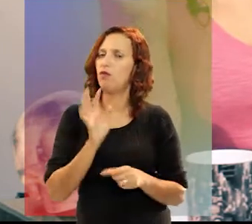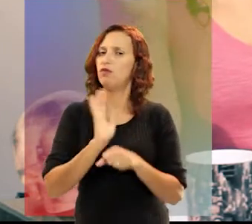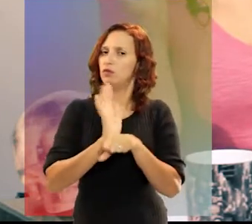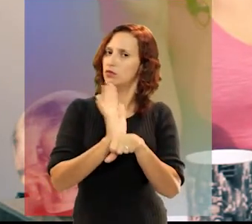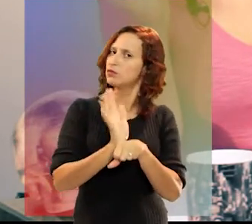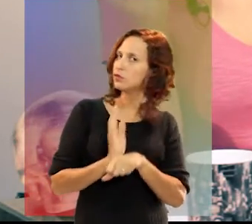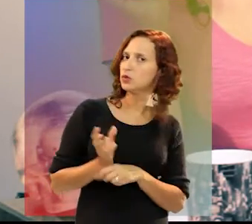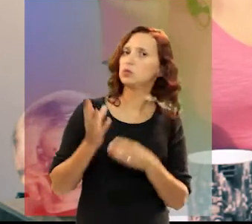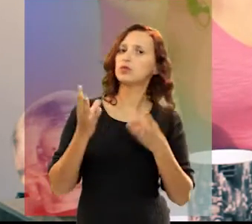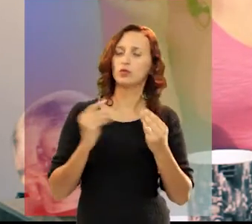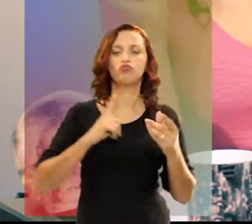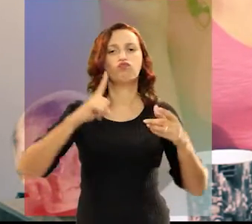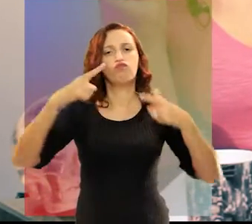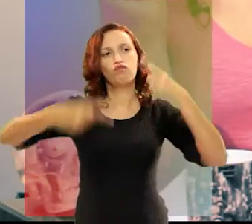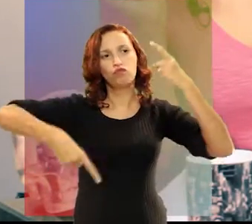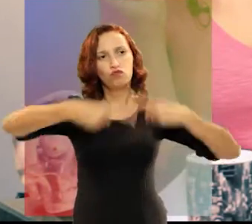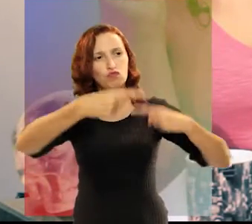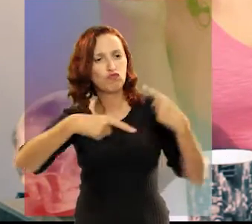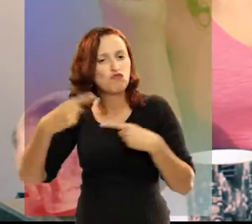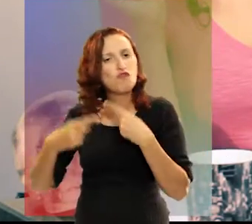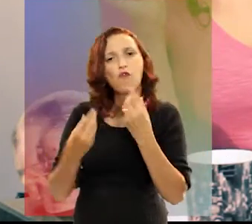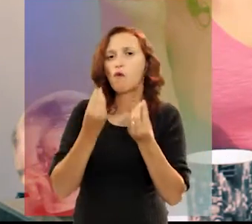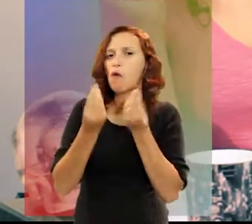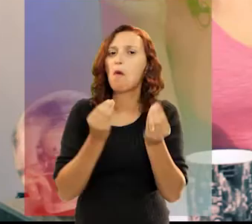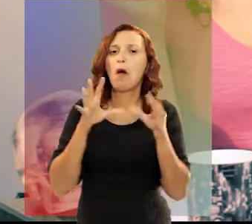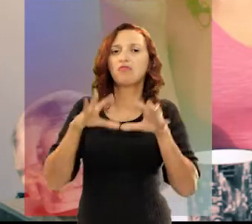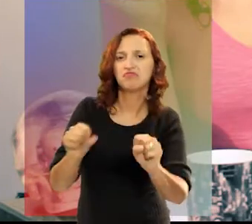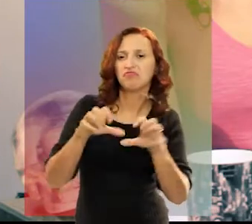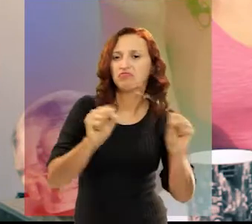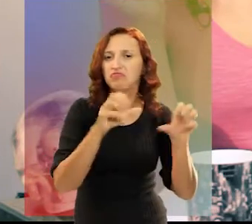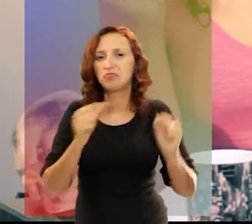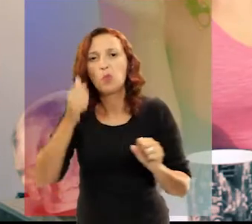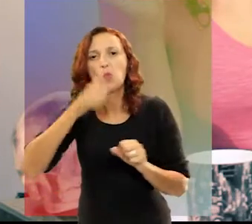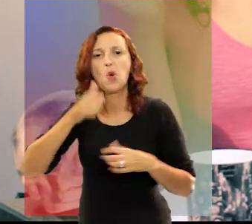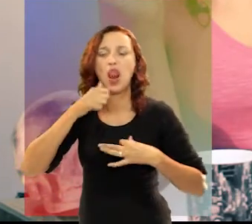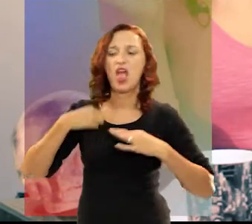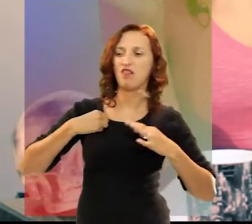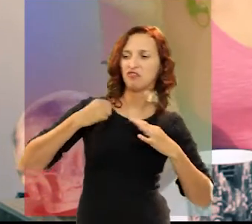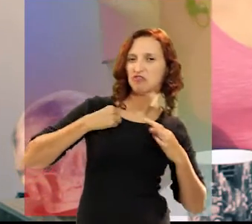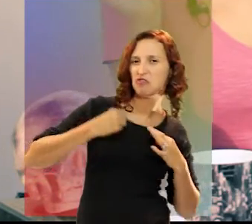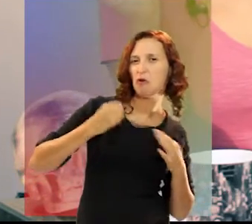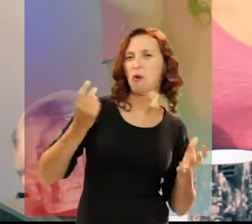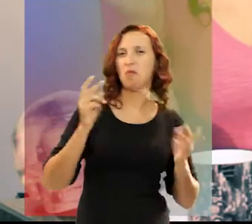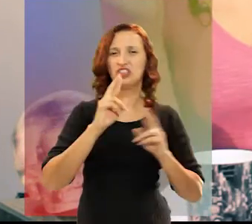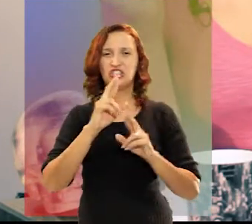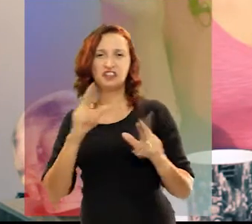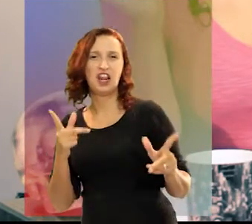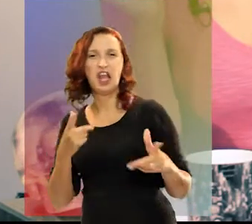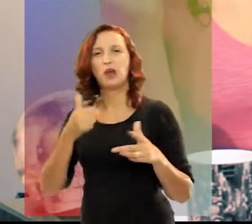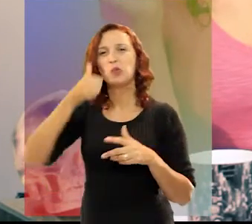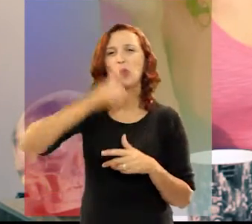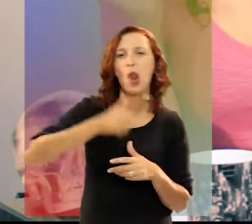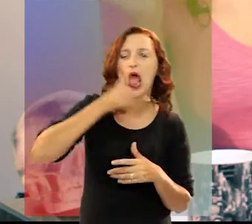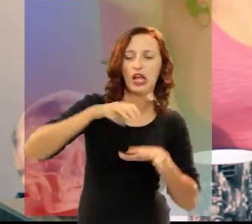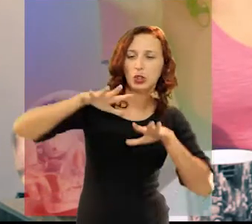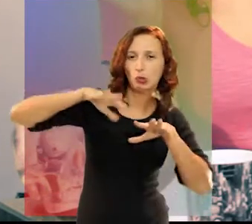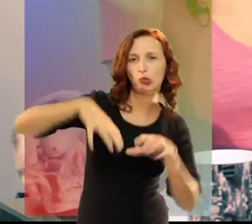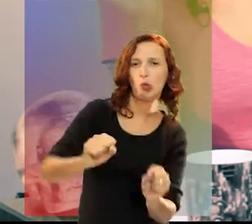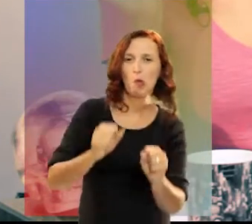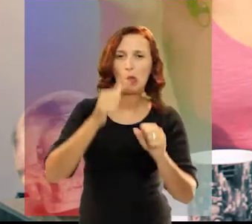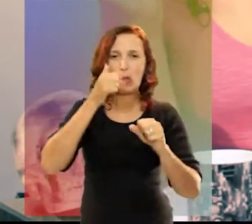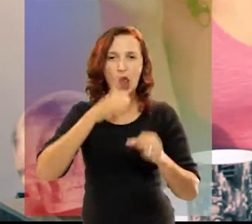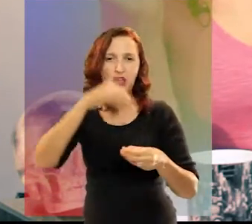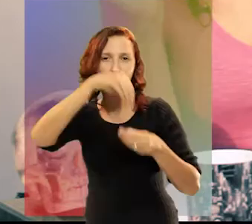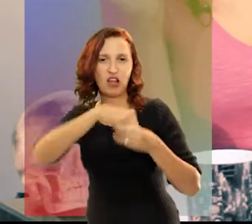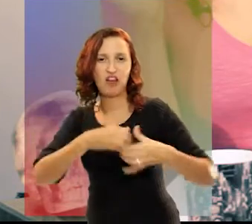super atual, por essa discussão que tem, tipo, com o estupro das mulheres por estarem usando roupa sim ou não. O cara que estupra uma mulher numa festa